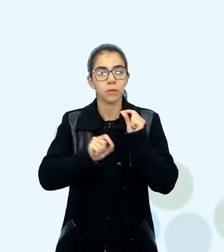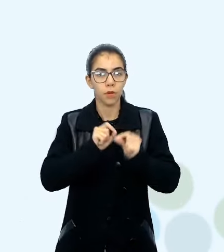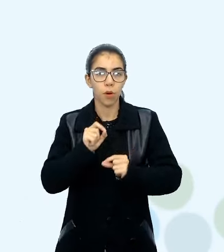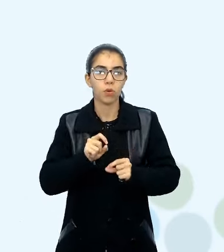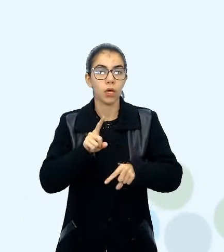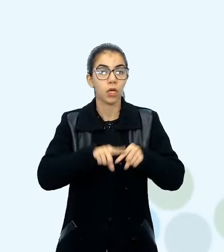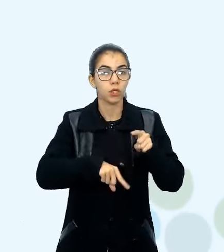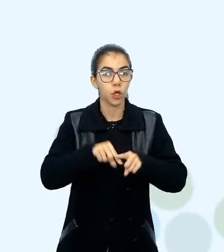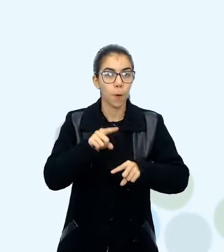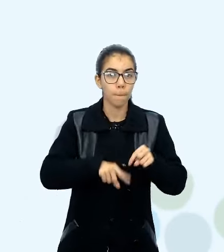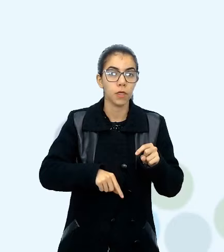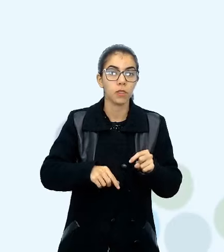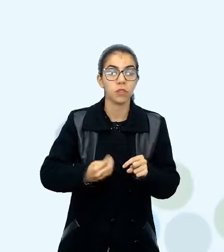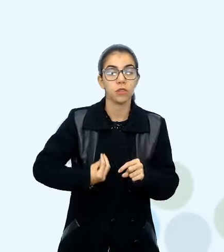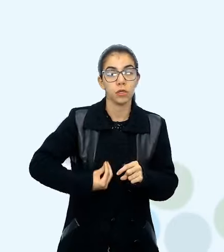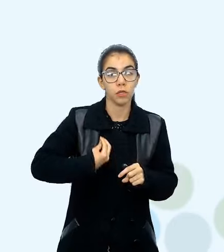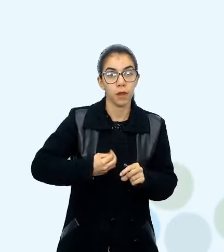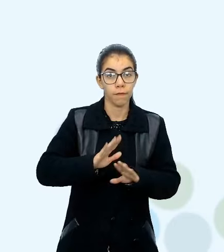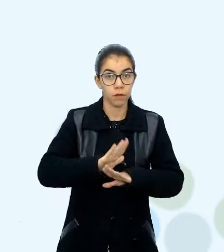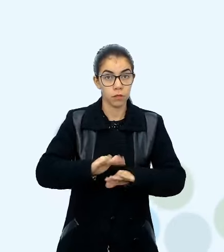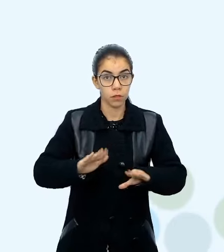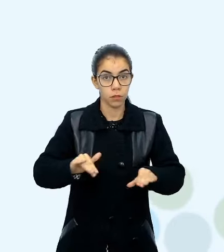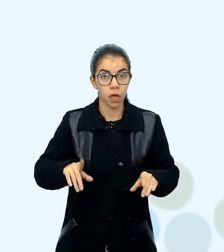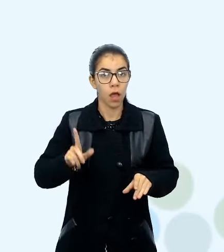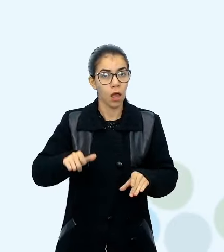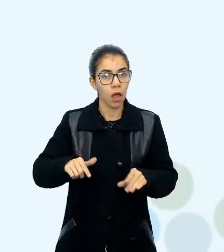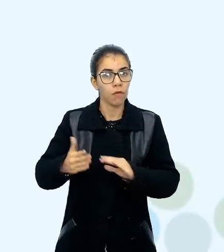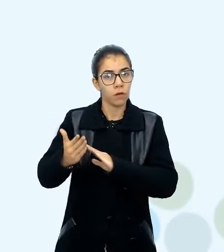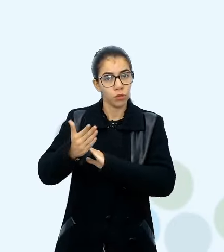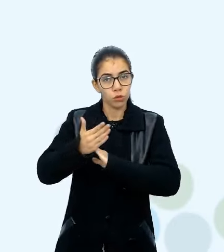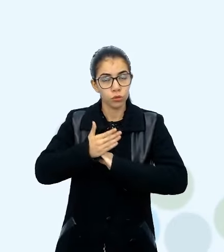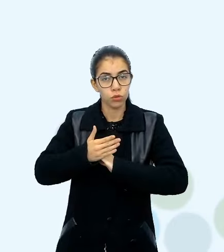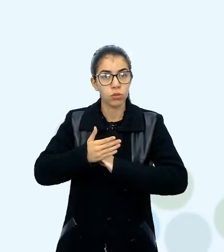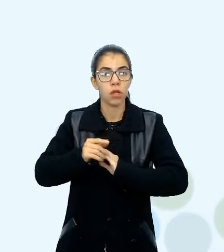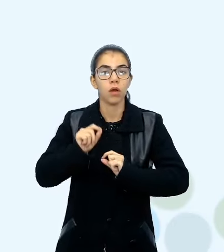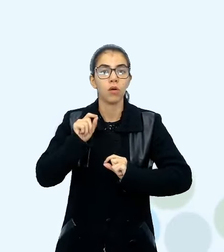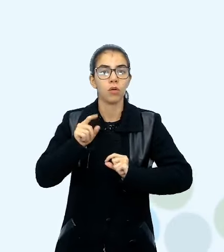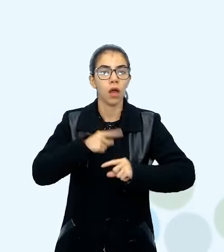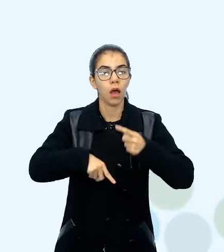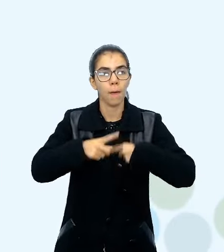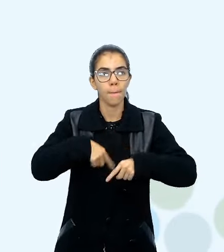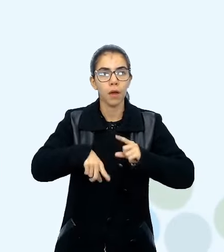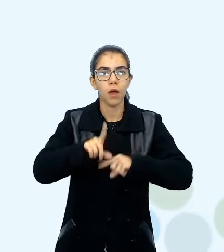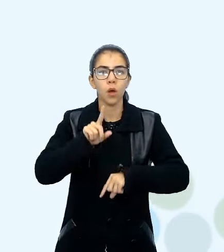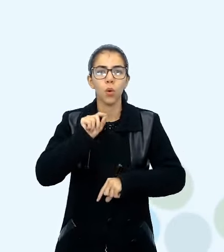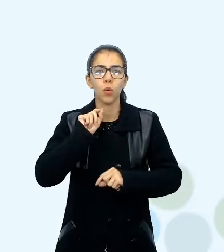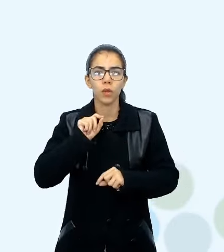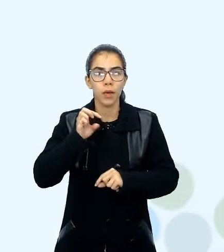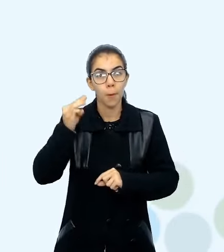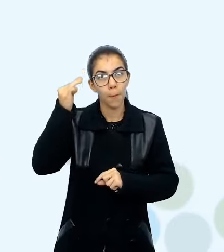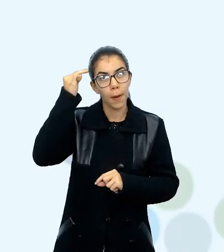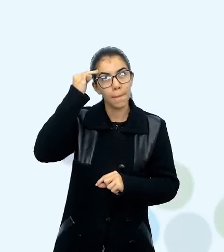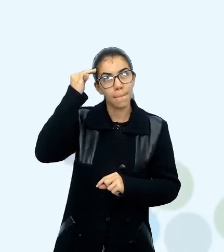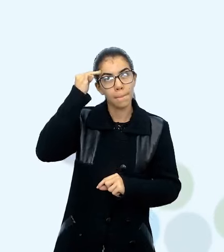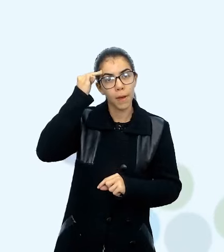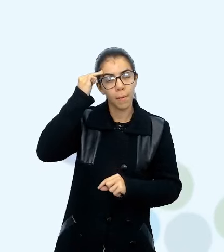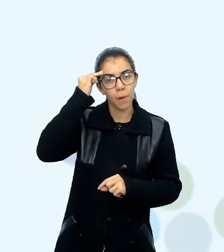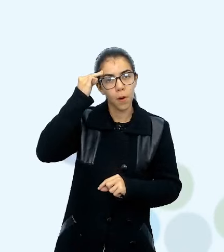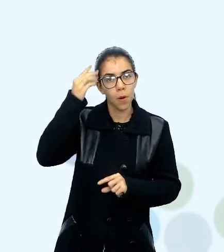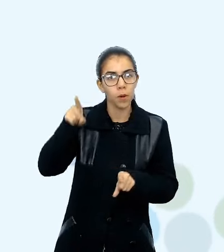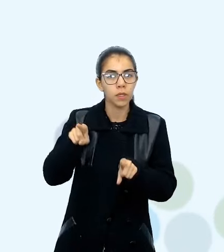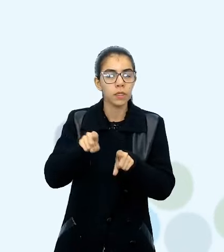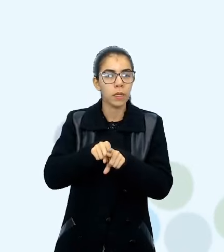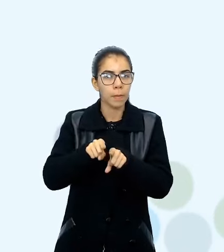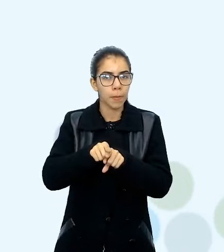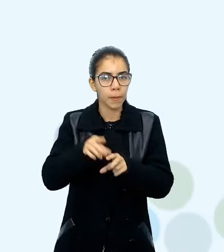mais permanente na vida da criança, vai ajudar ela a construir uma memória, uma